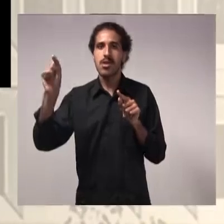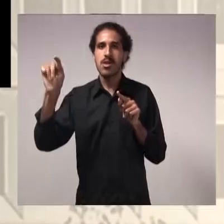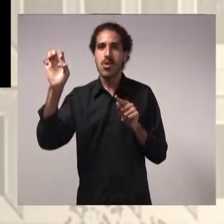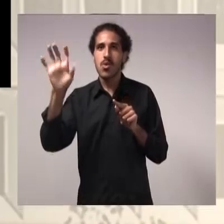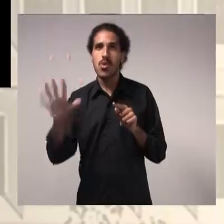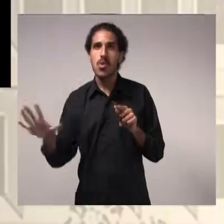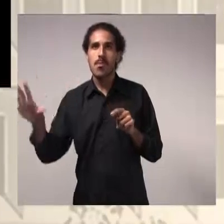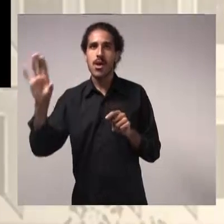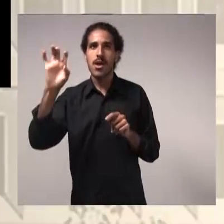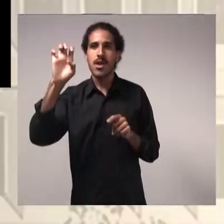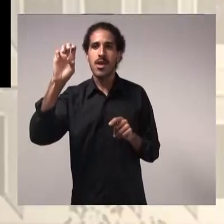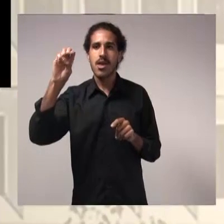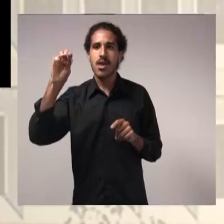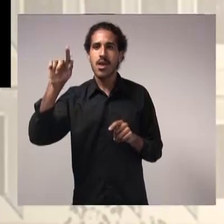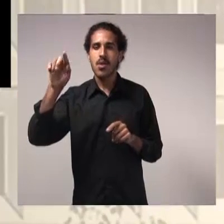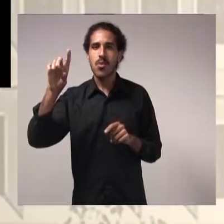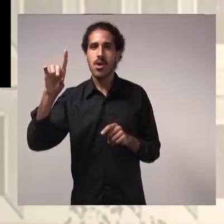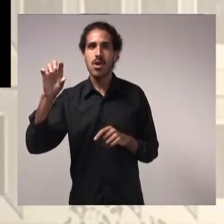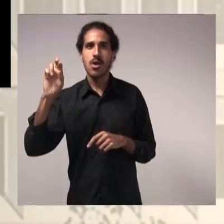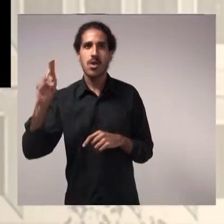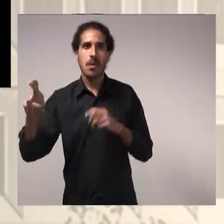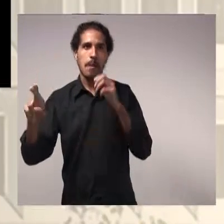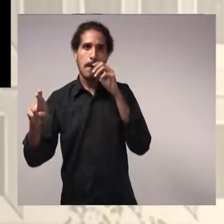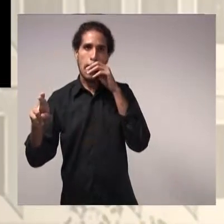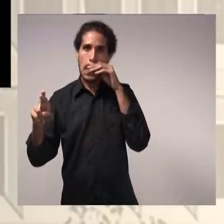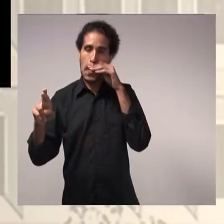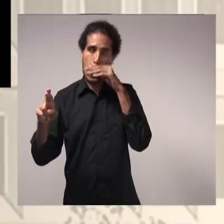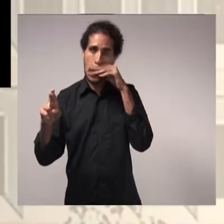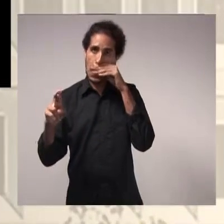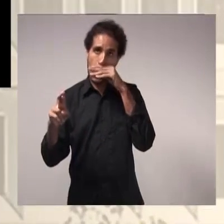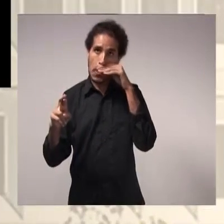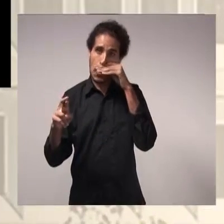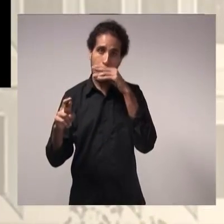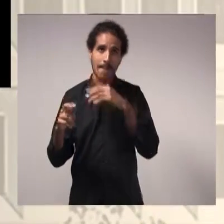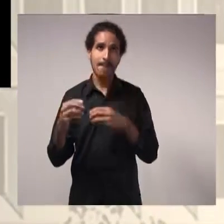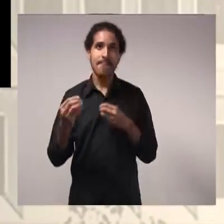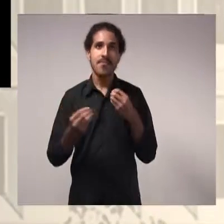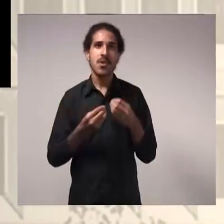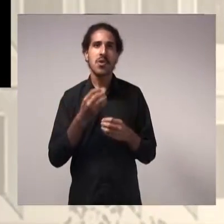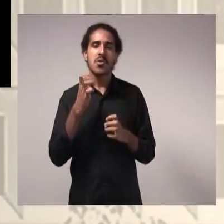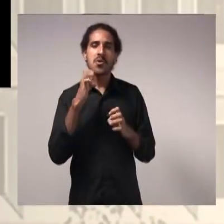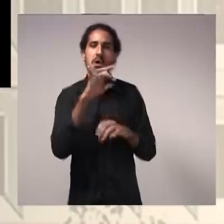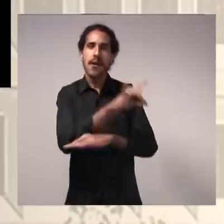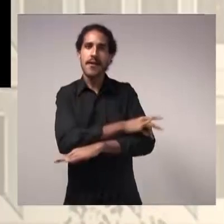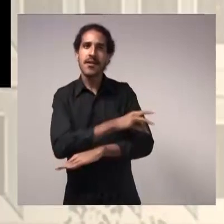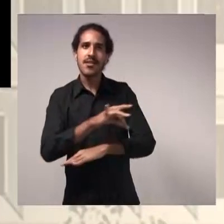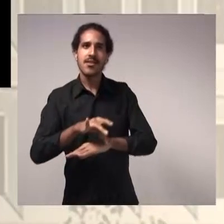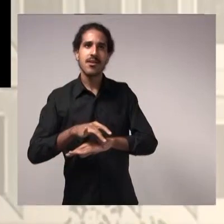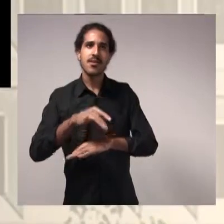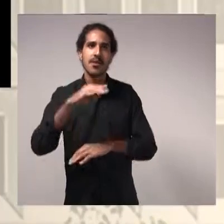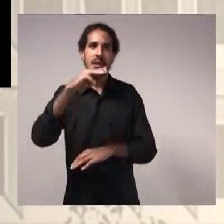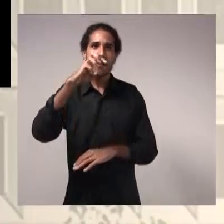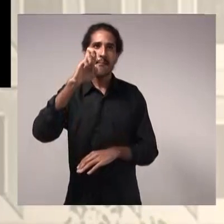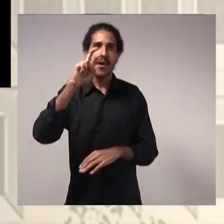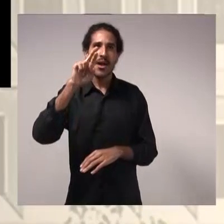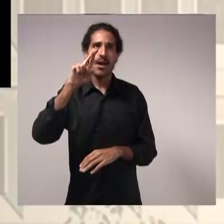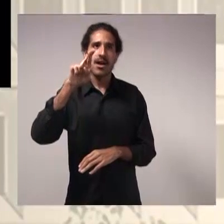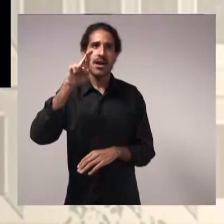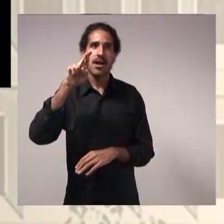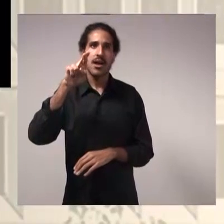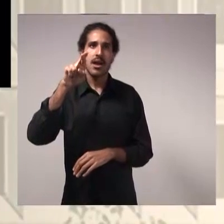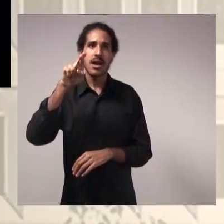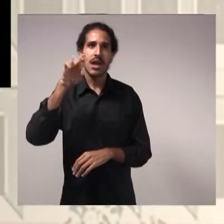vamos conhecer o trabalho desses arquitetos, Martinez e Toruela, que construíram num tempo recorde,